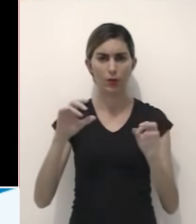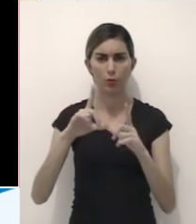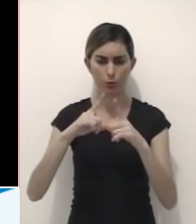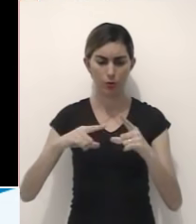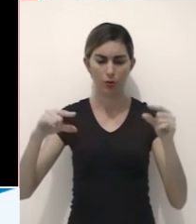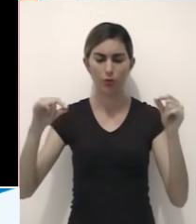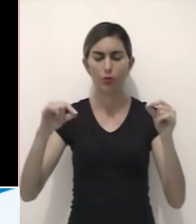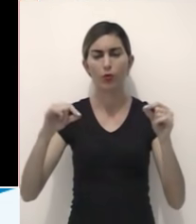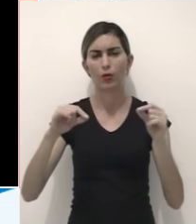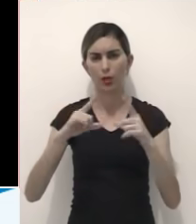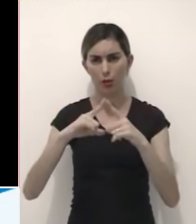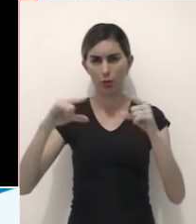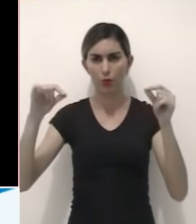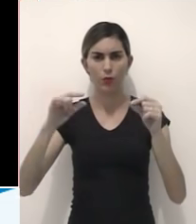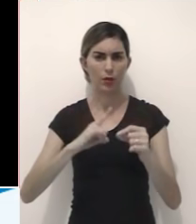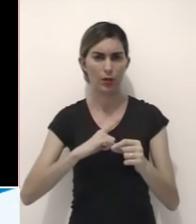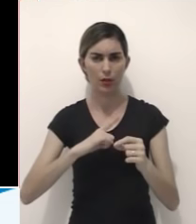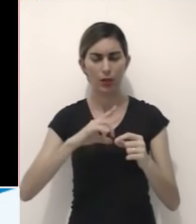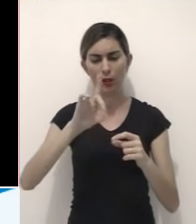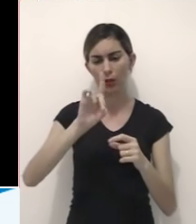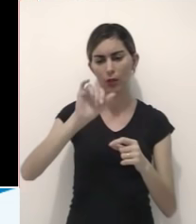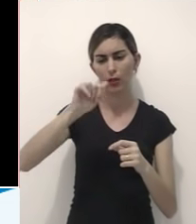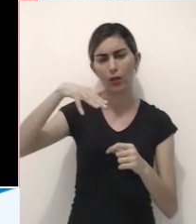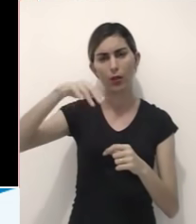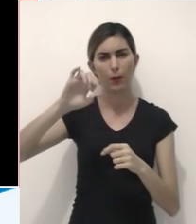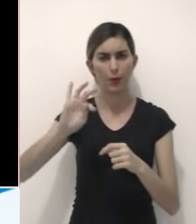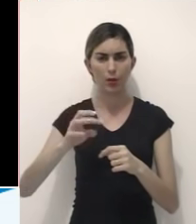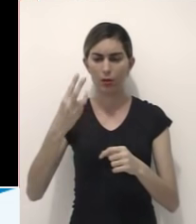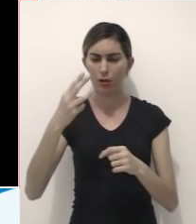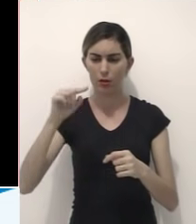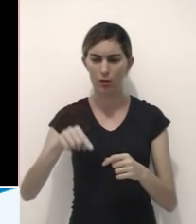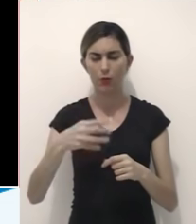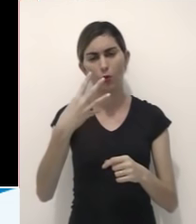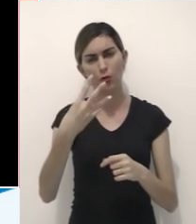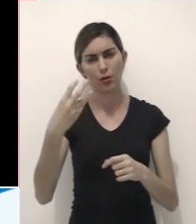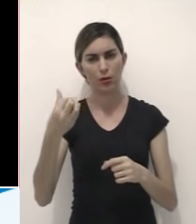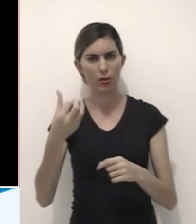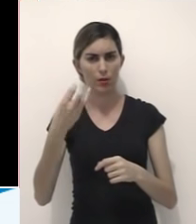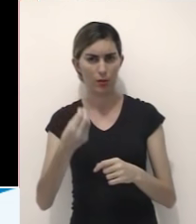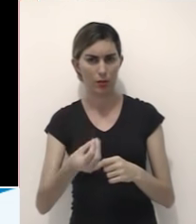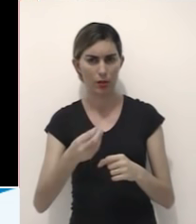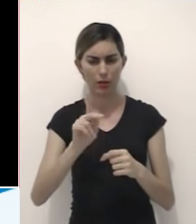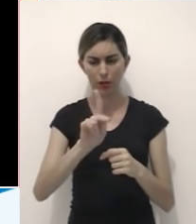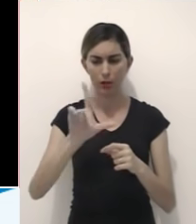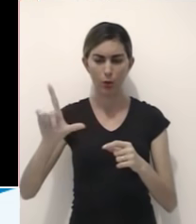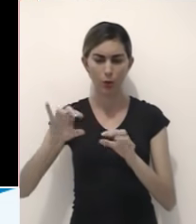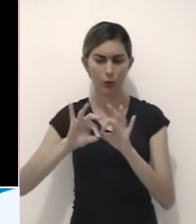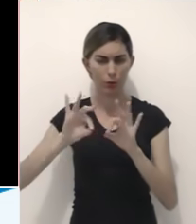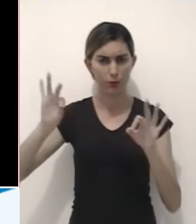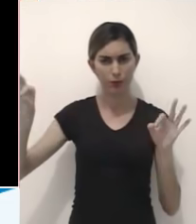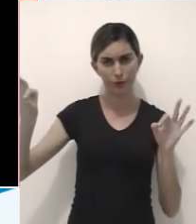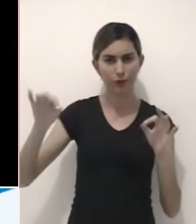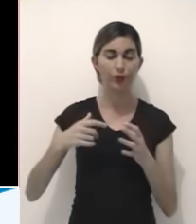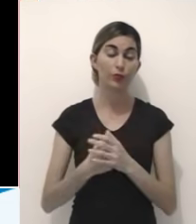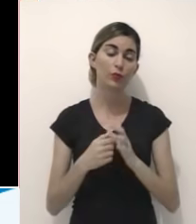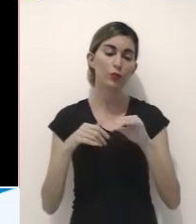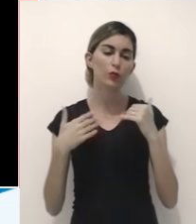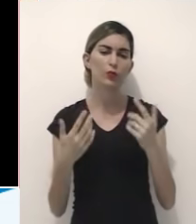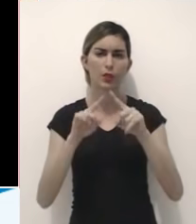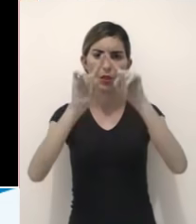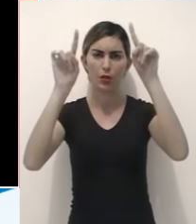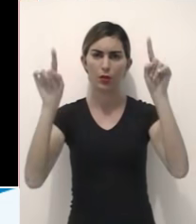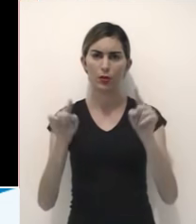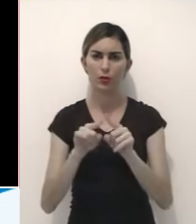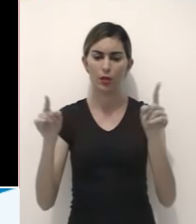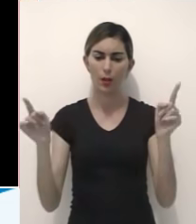tamanho da Lua. A Lua ela possui um diâmetro de 3.460 quilômetros, ou